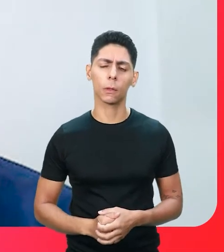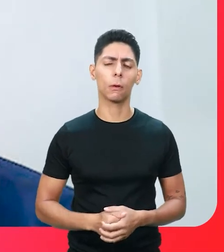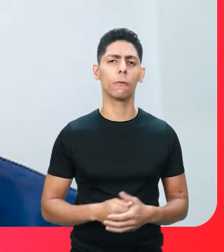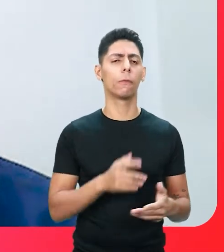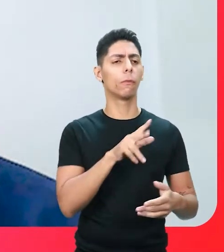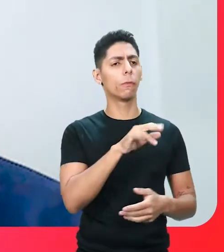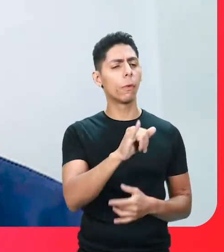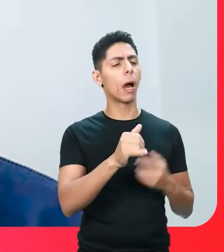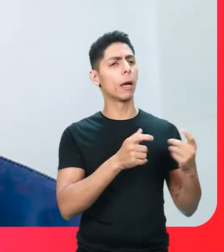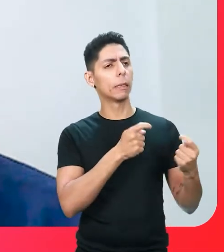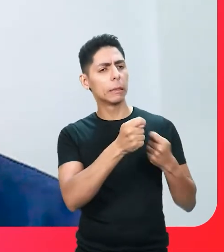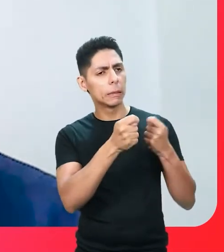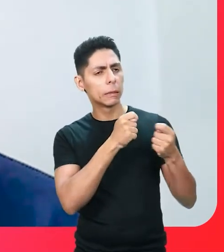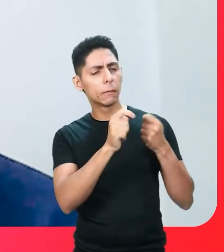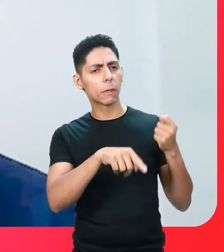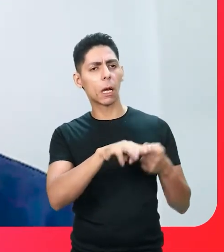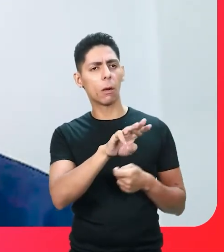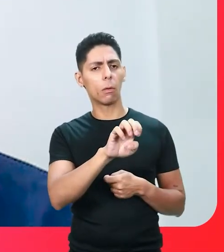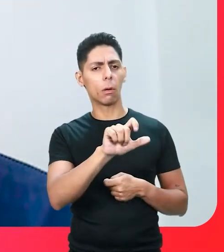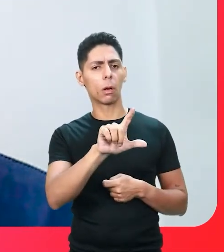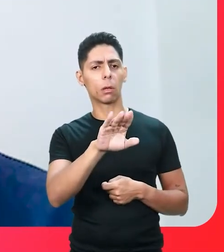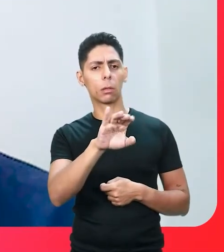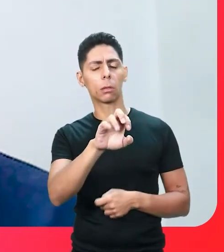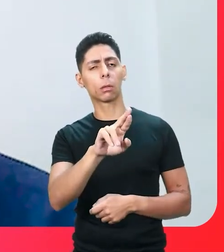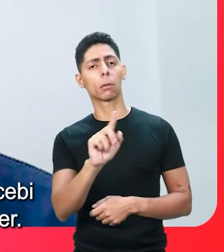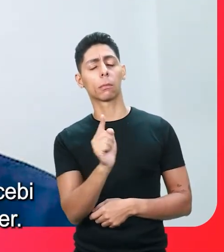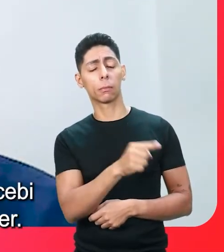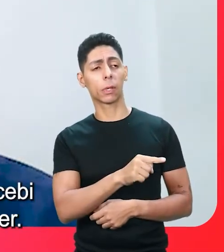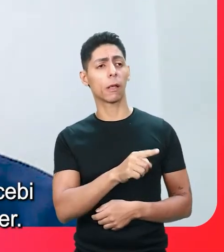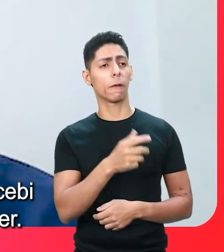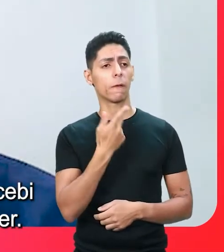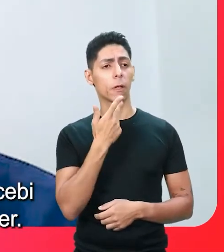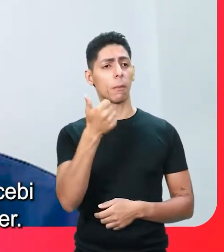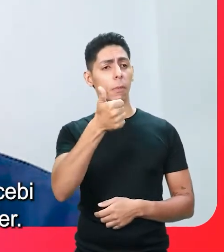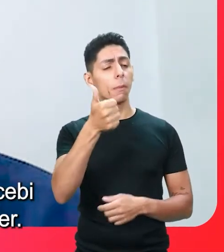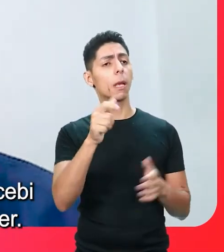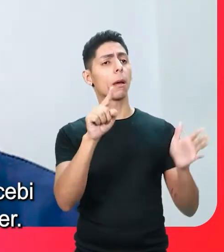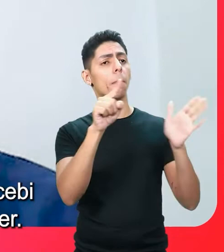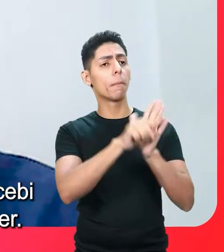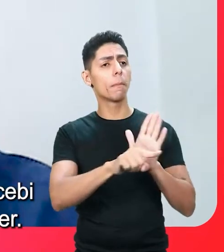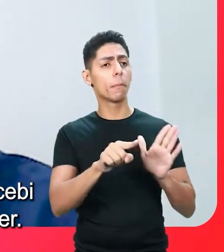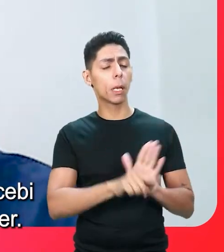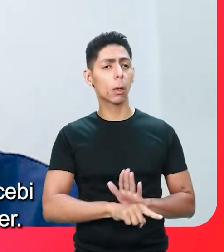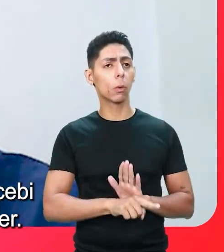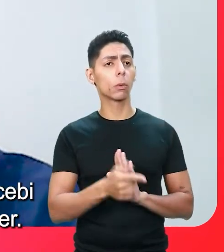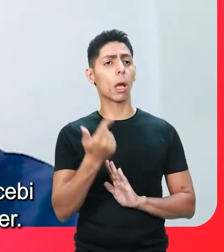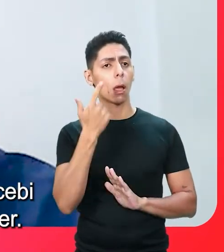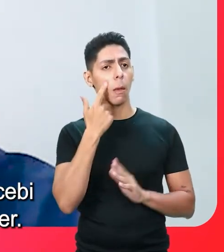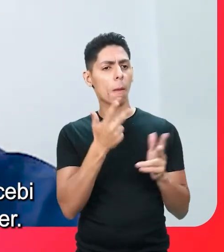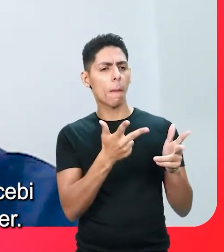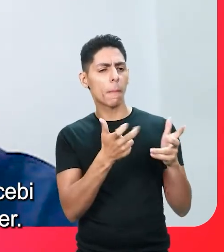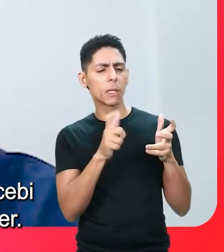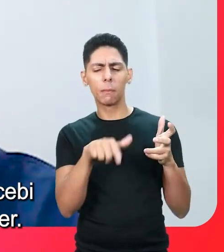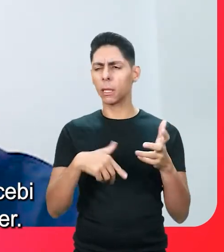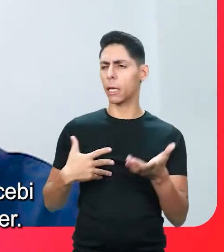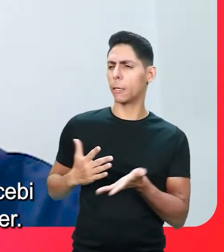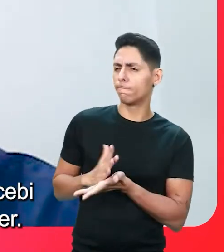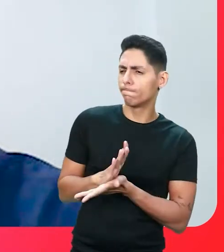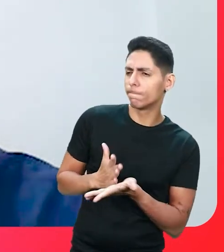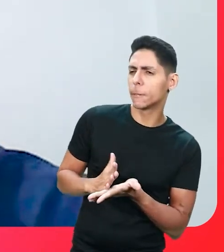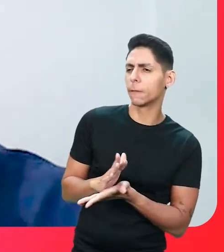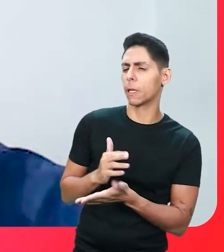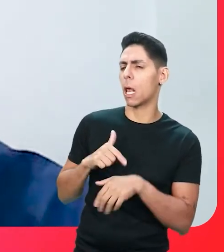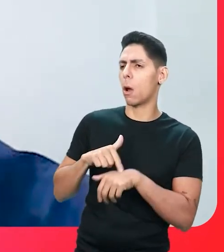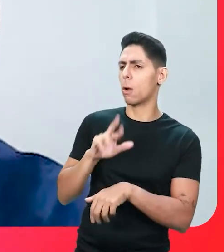entrevistar o Elber, pensando que era do Alberto. Aí eu fiz a primeira pergunta e eu percebi um certo desconforto nele ao me